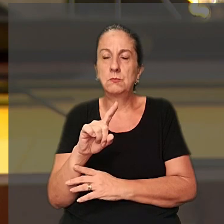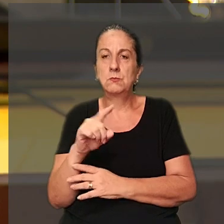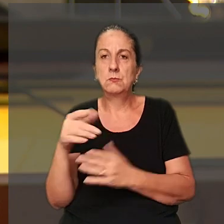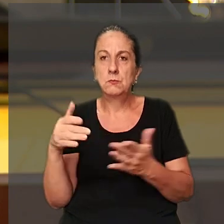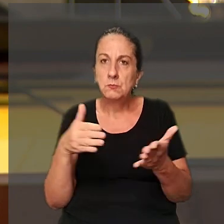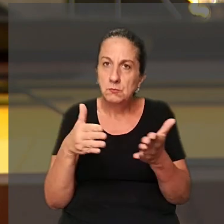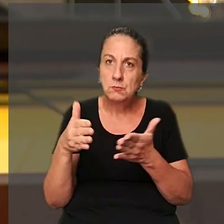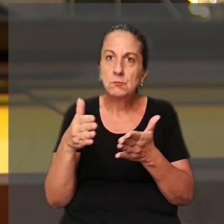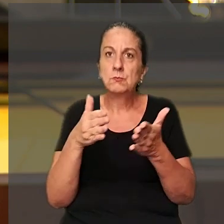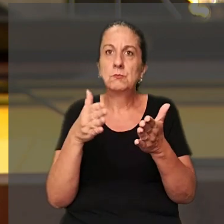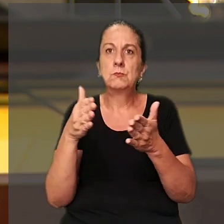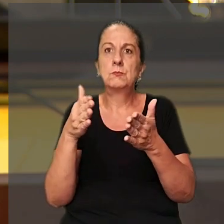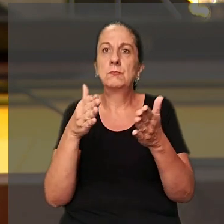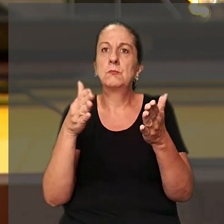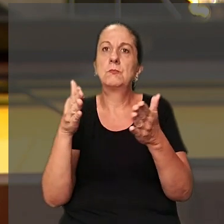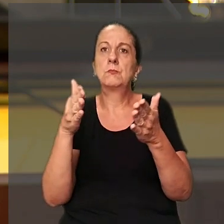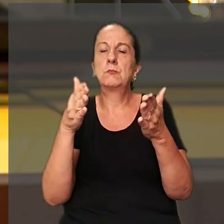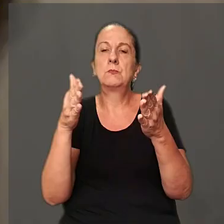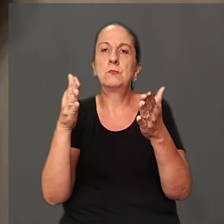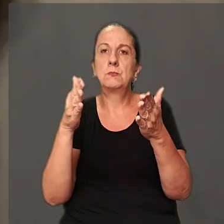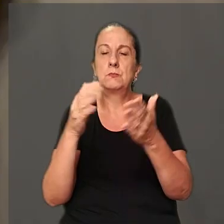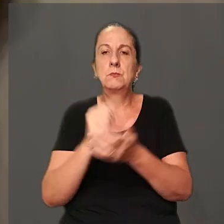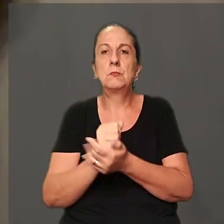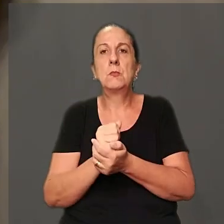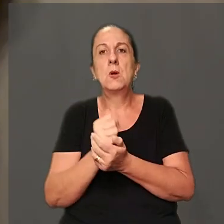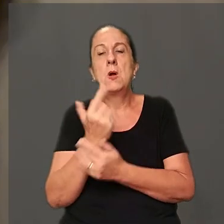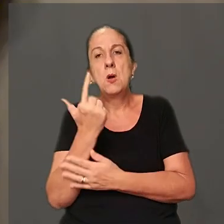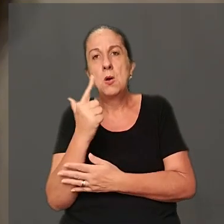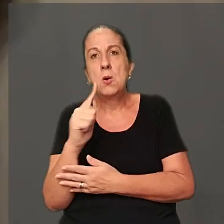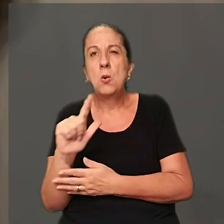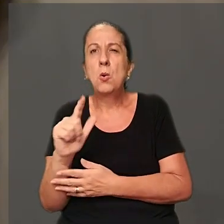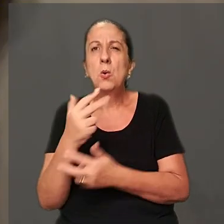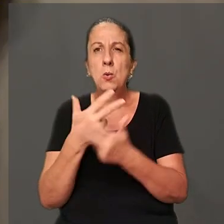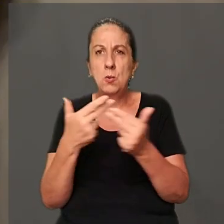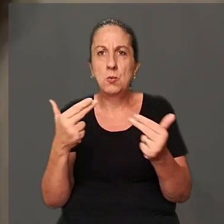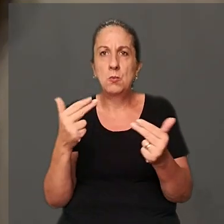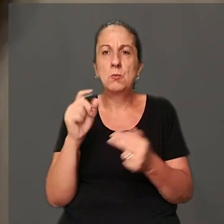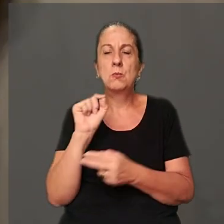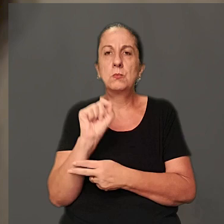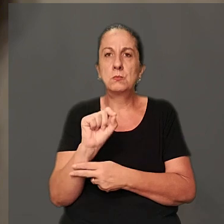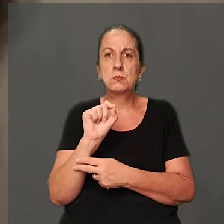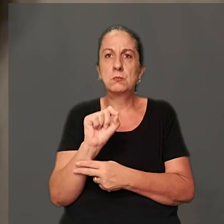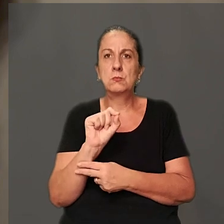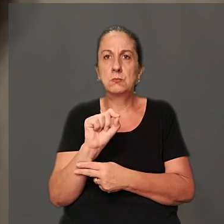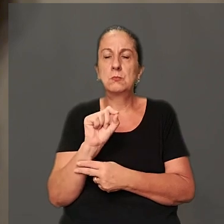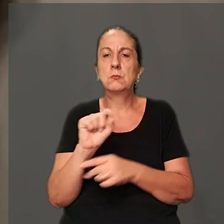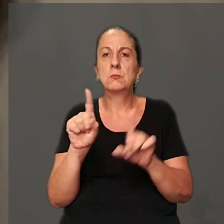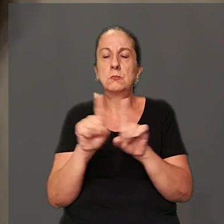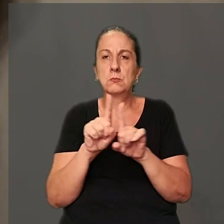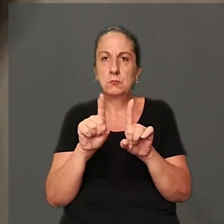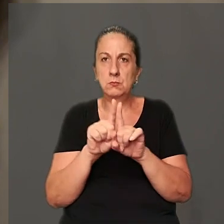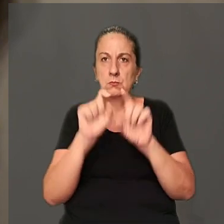andando a passos largos. Um outro episódio que também o tribunal